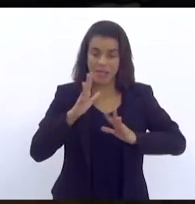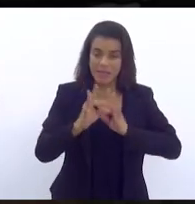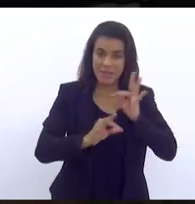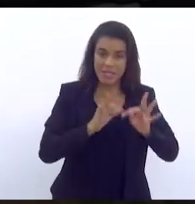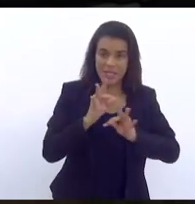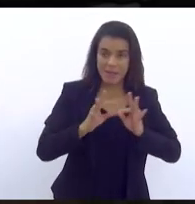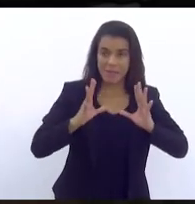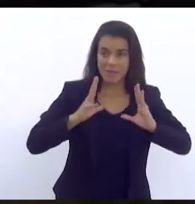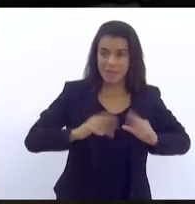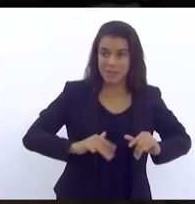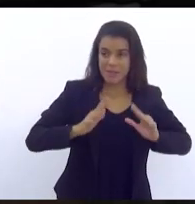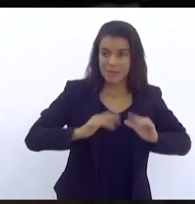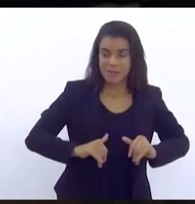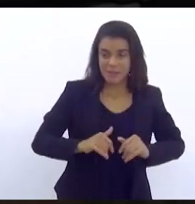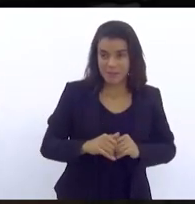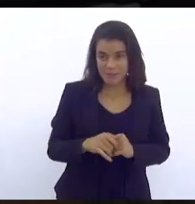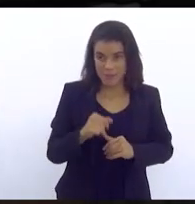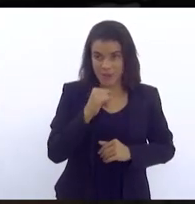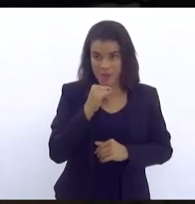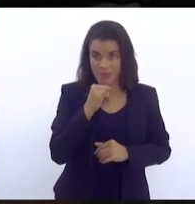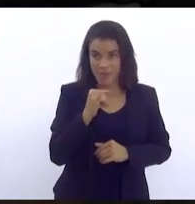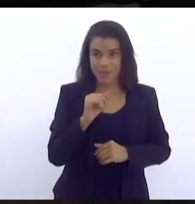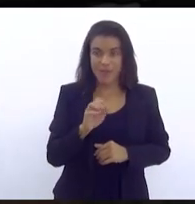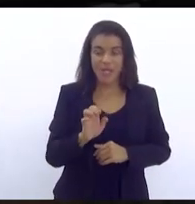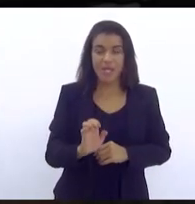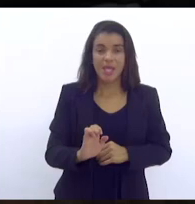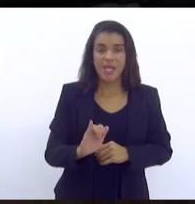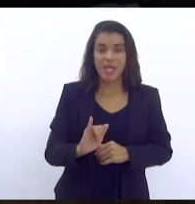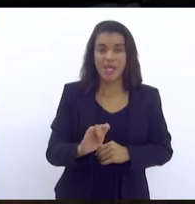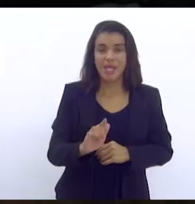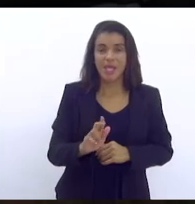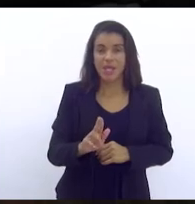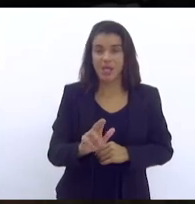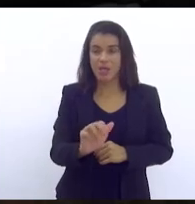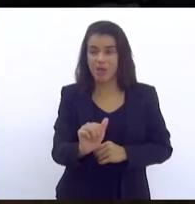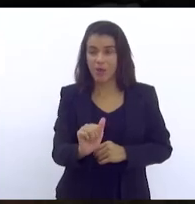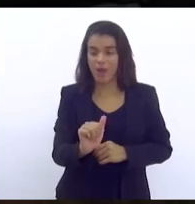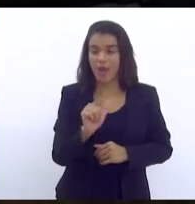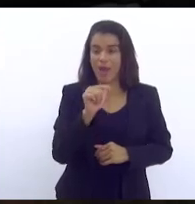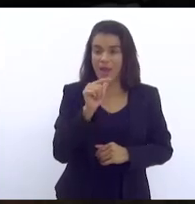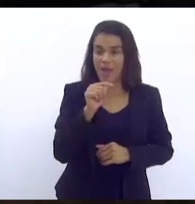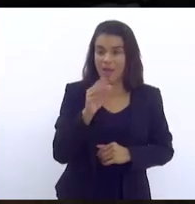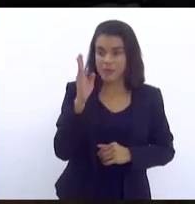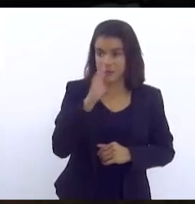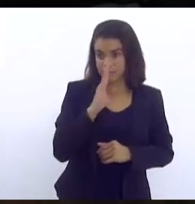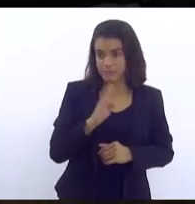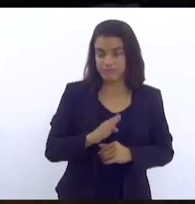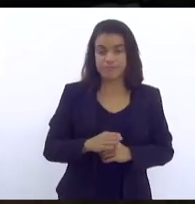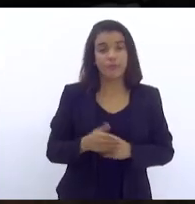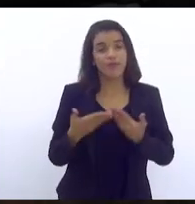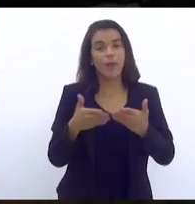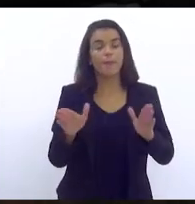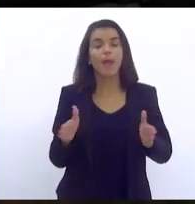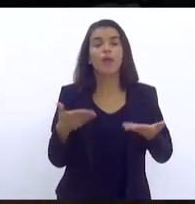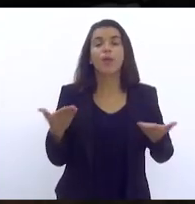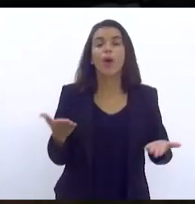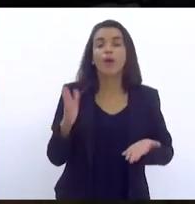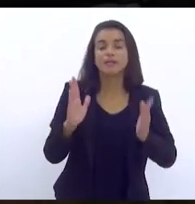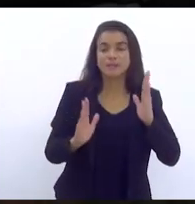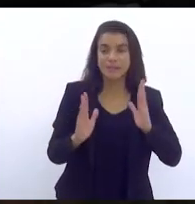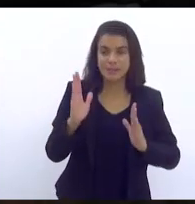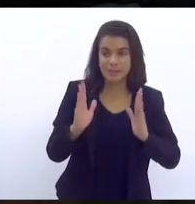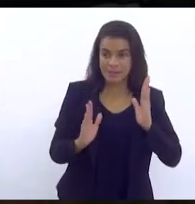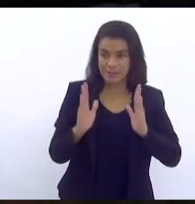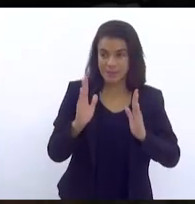privatização no caso a iguar Rio mais saneamento águas do Brasil vai ampliar E qual é essa previsão então